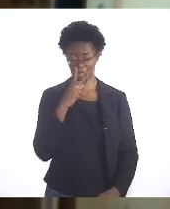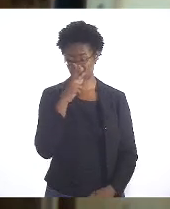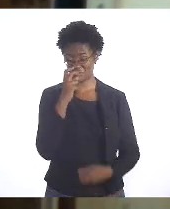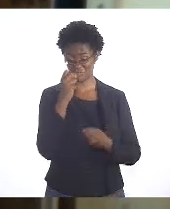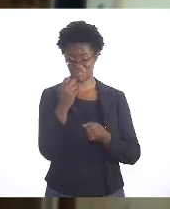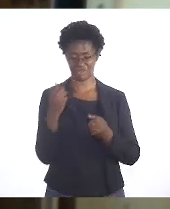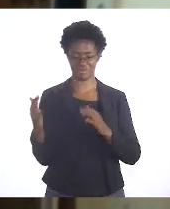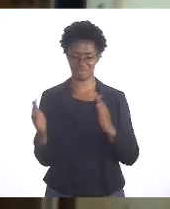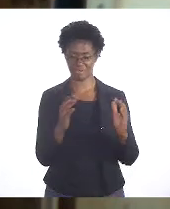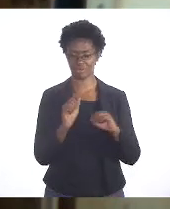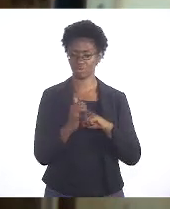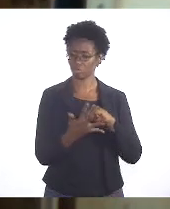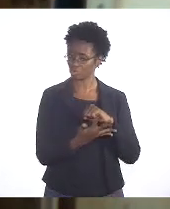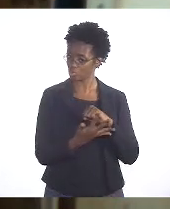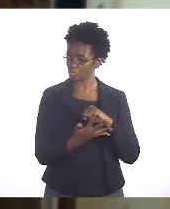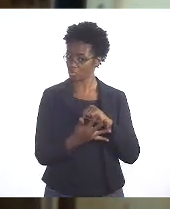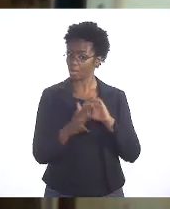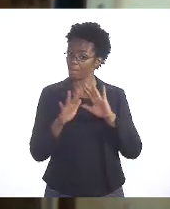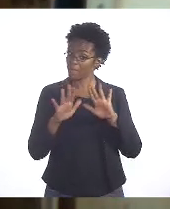E estou falando de lá,